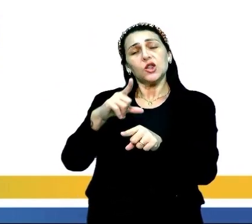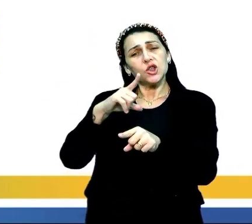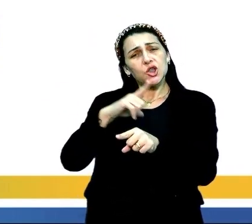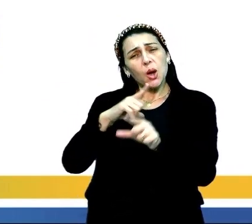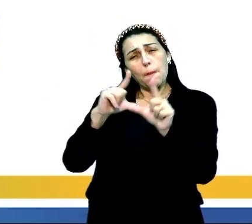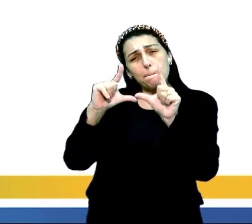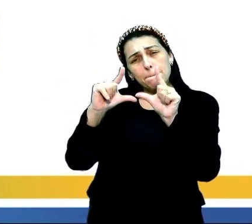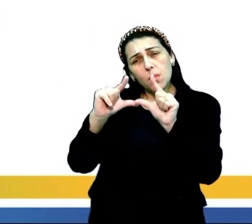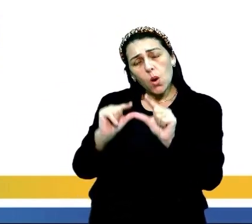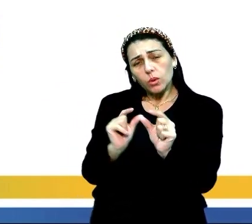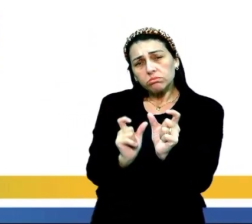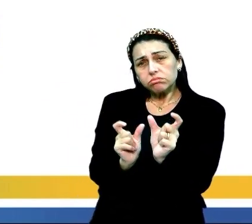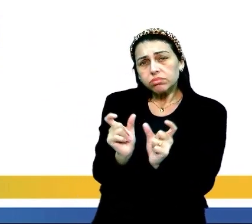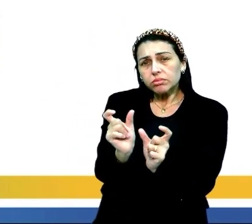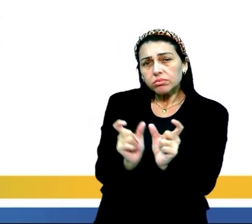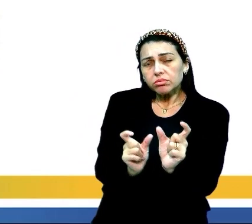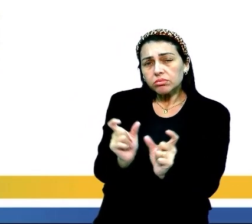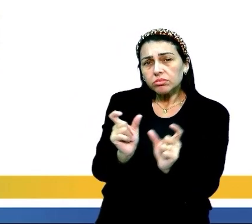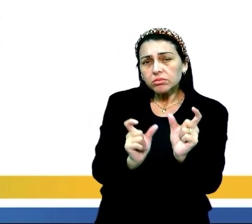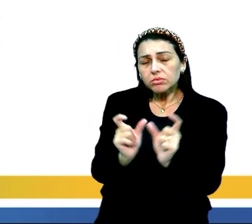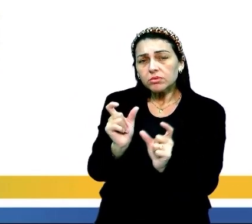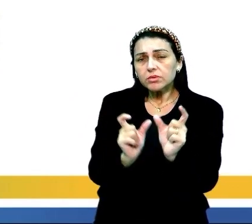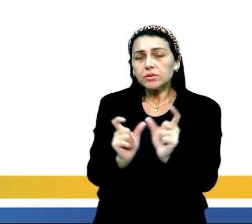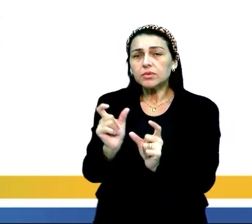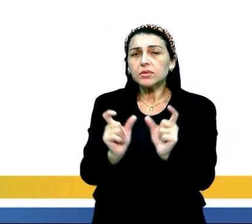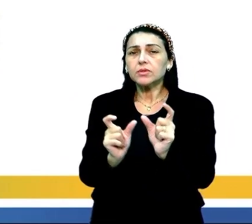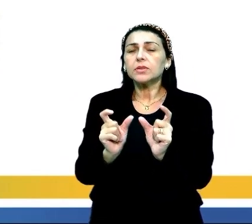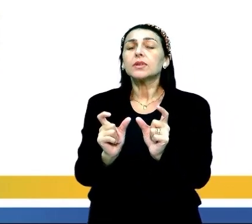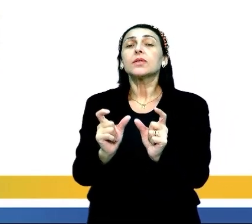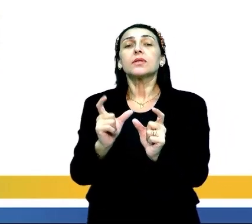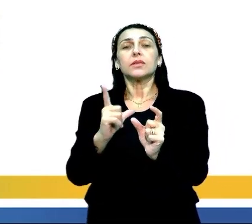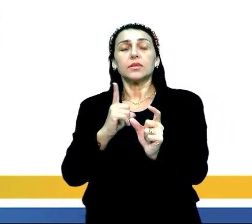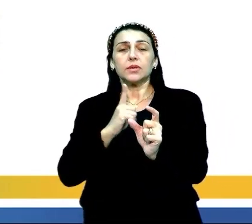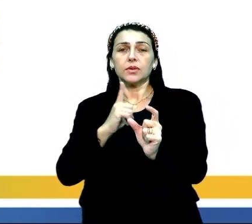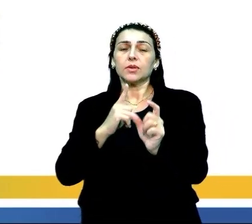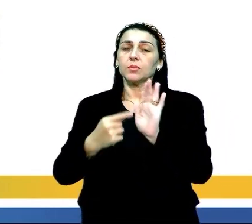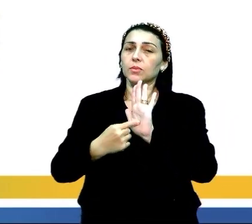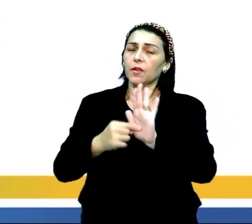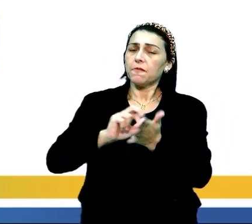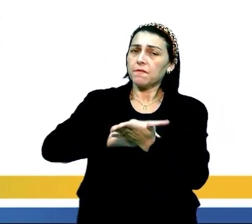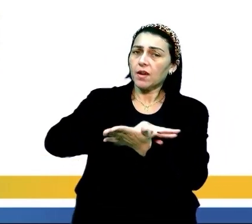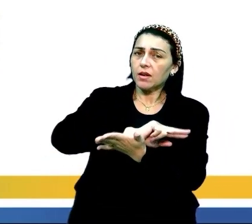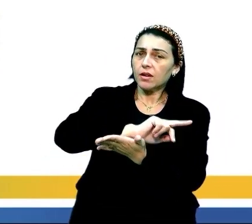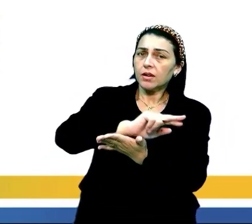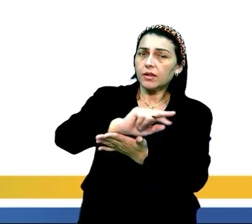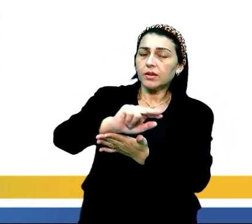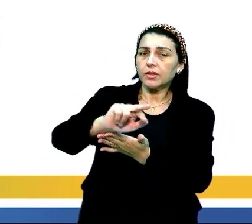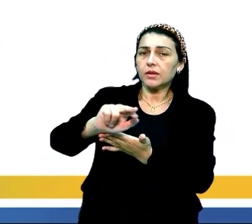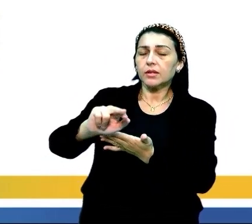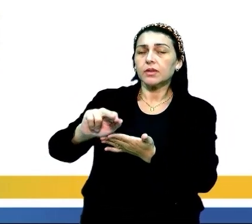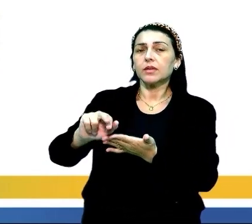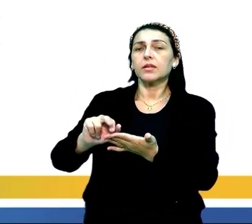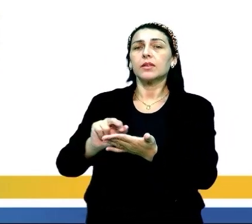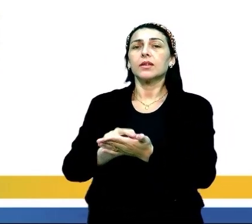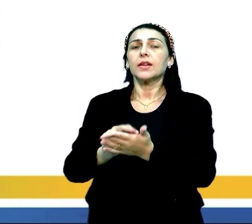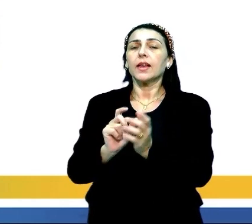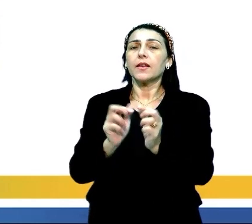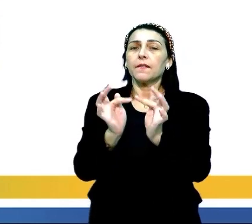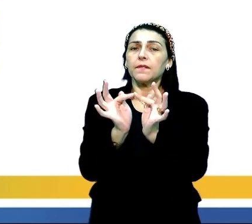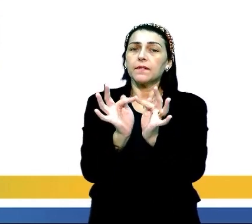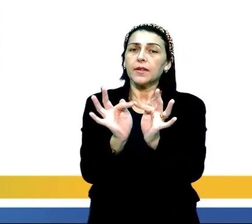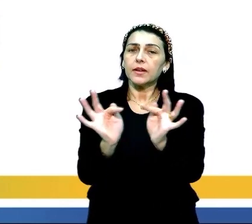pouco a pouco as palavras convenientemente dispostas em várias